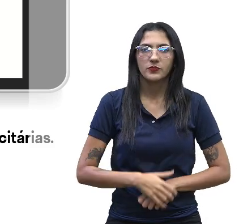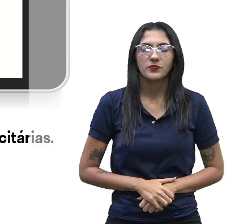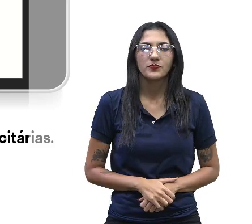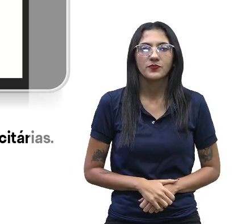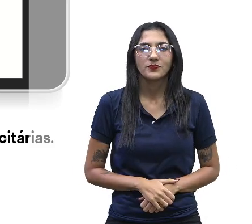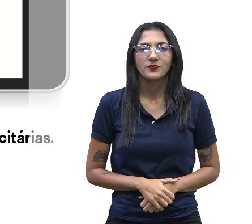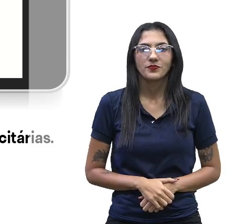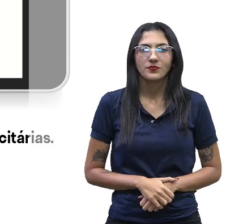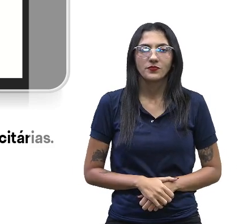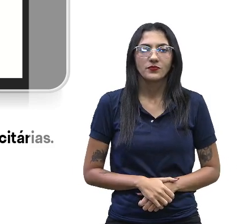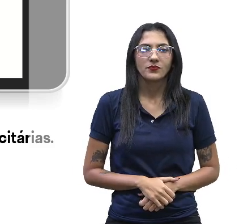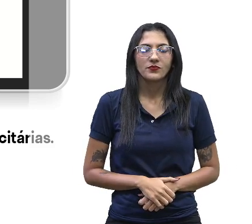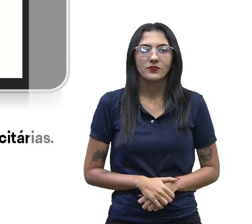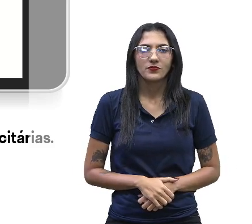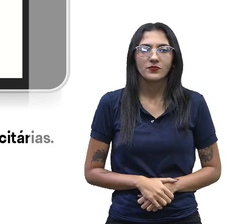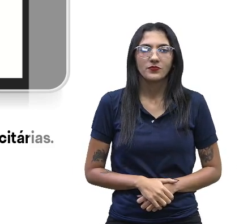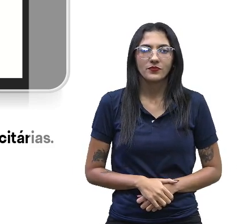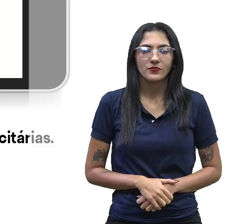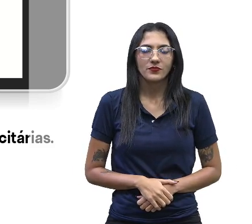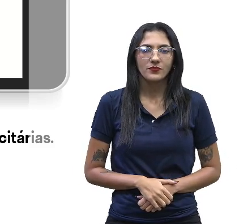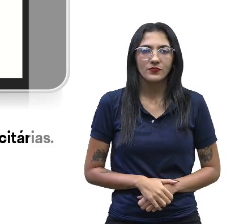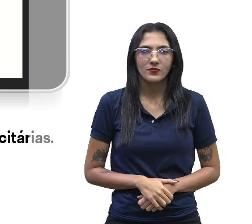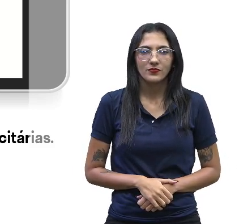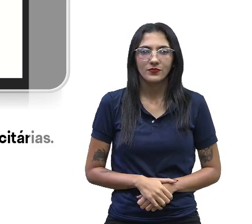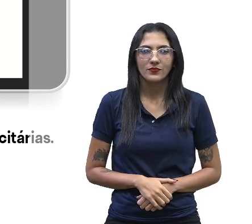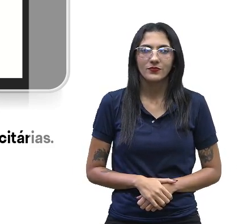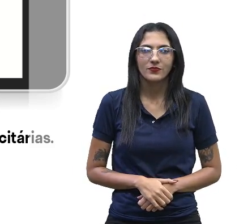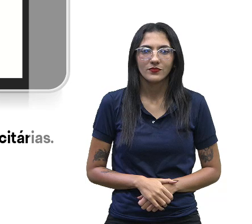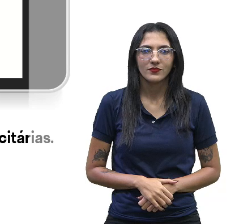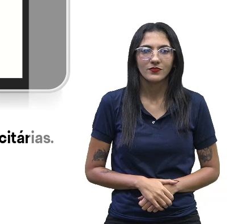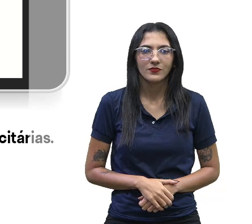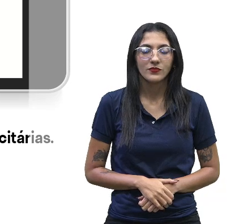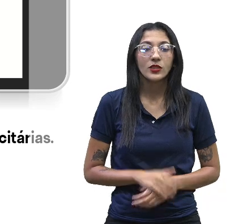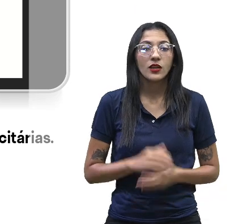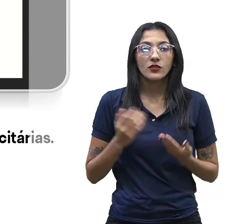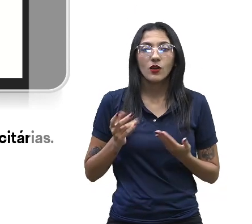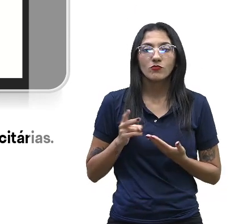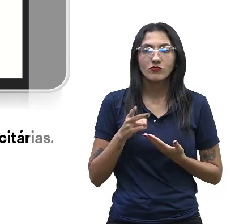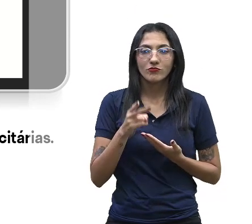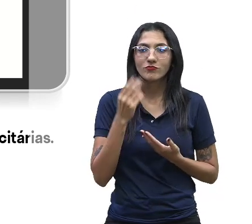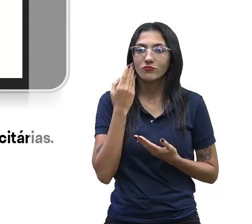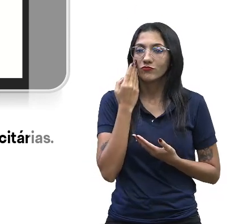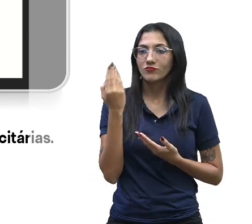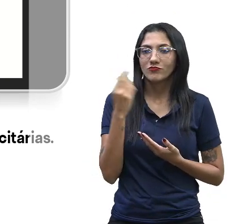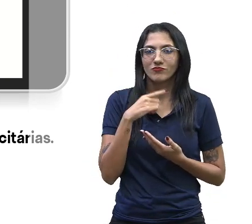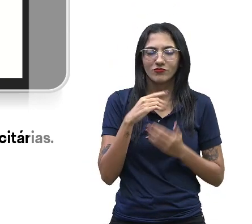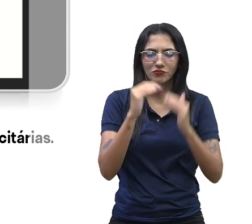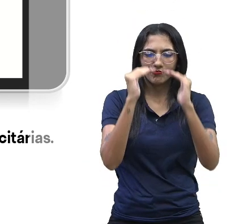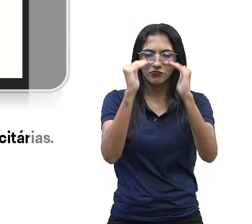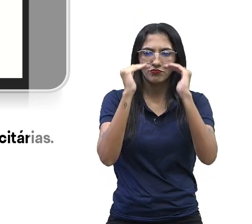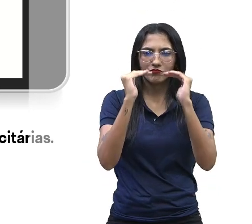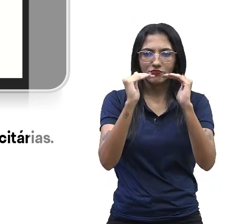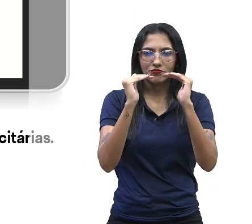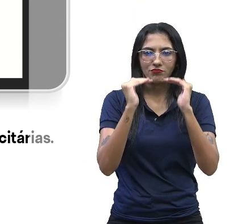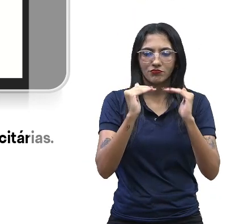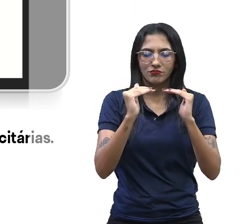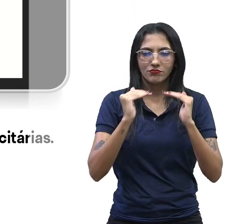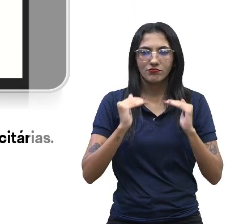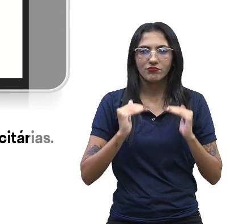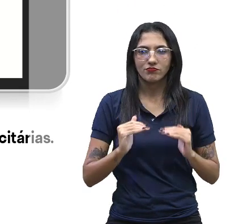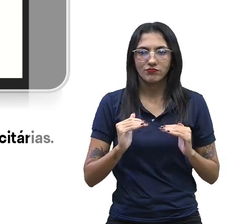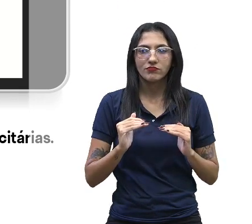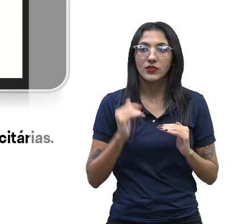continuando, nós vemos aí que a notícia ela tem partes. Nós vamos estudar